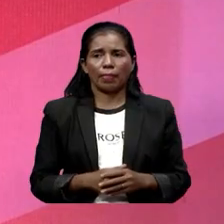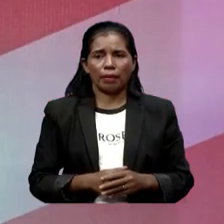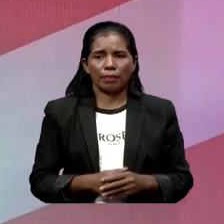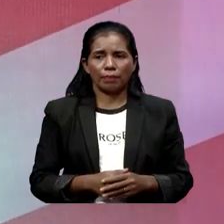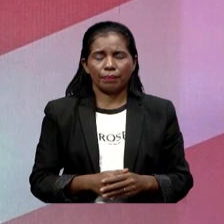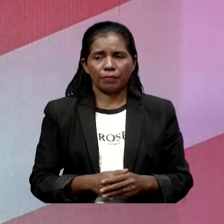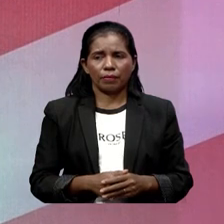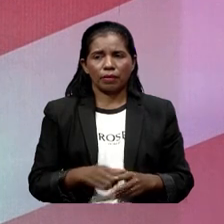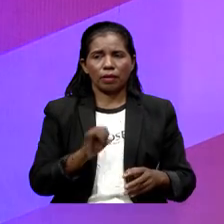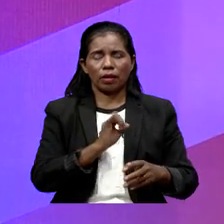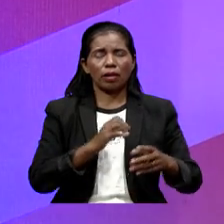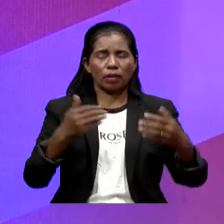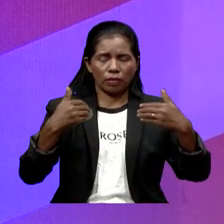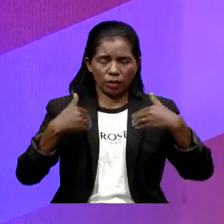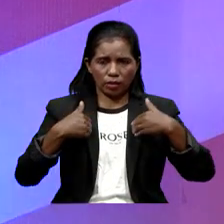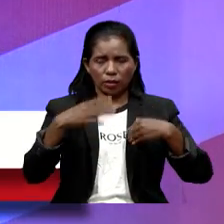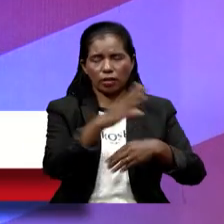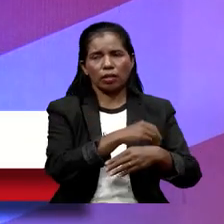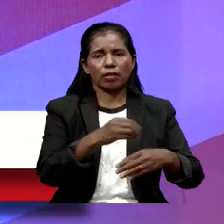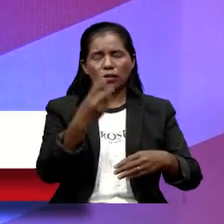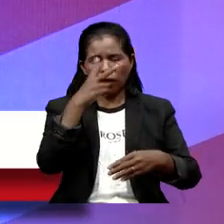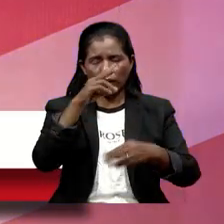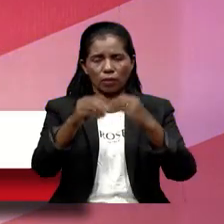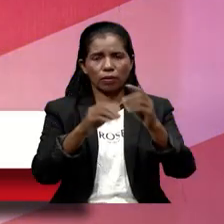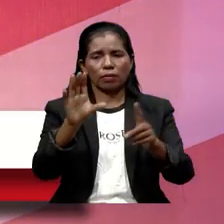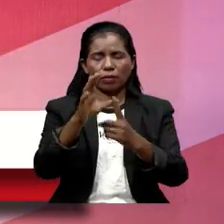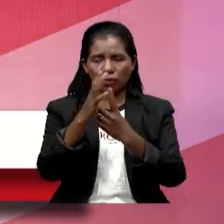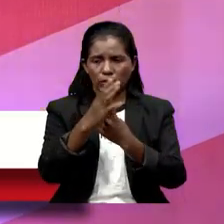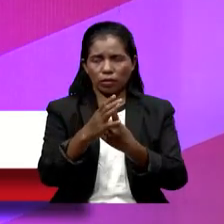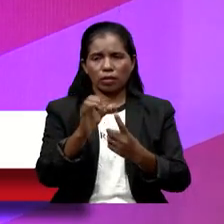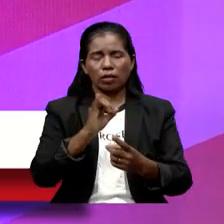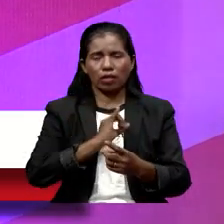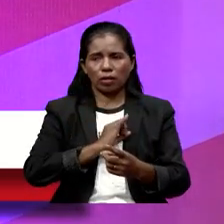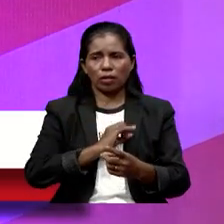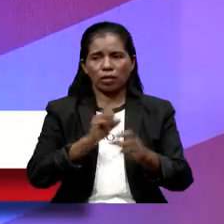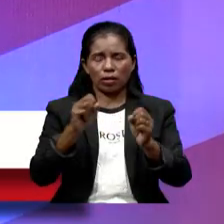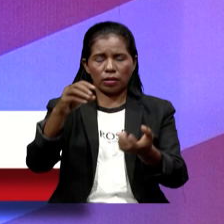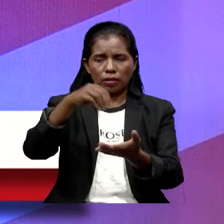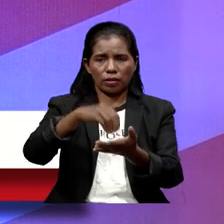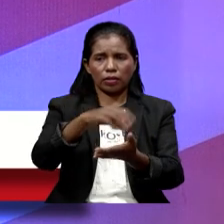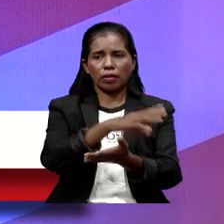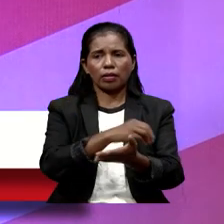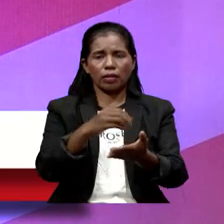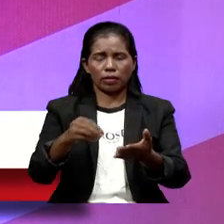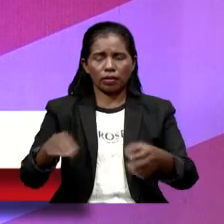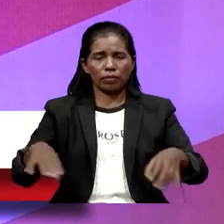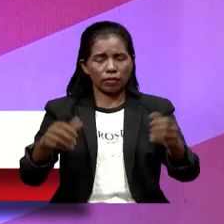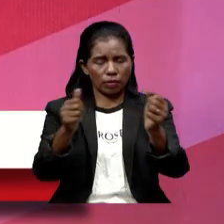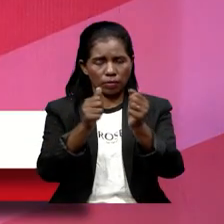extensive experience in agriculture is invaluable to us and we are eager to establish partnership that